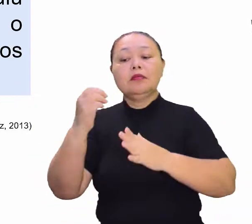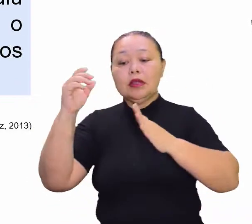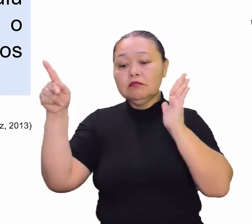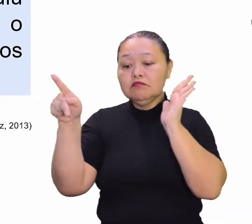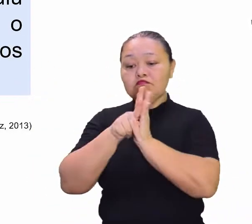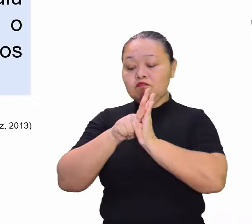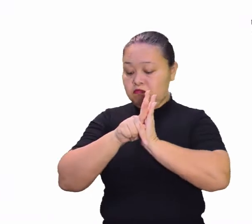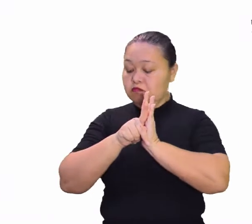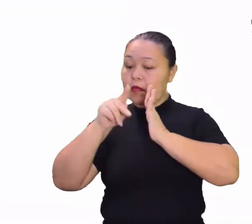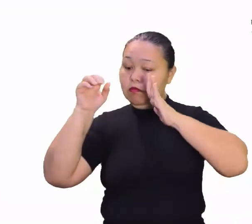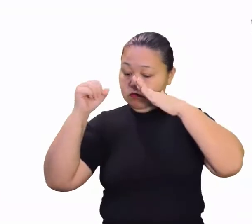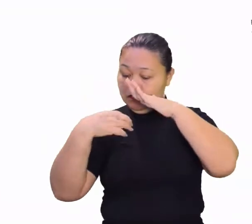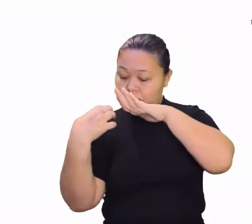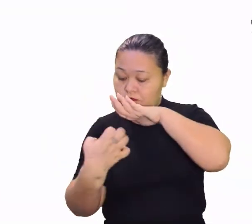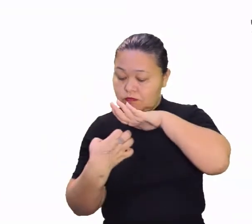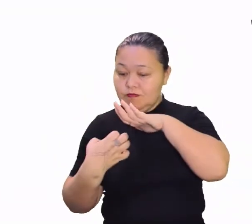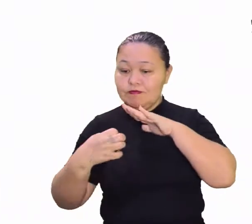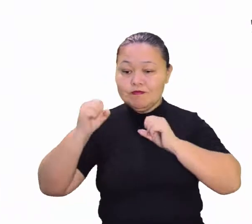industrial.